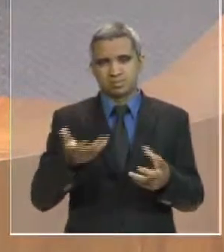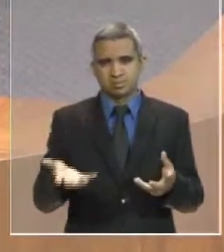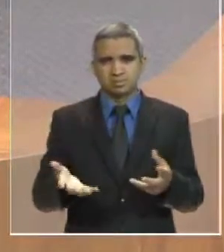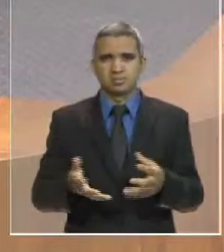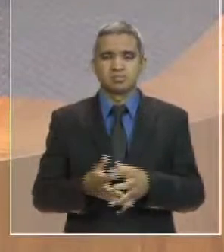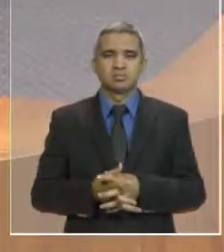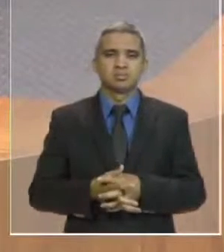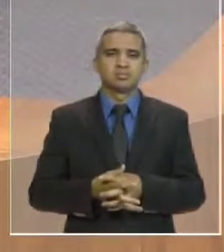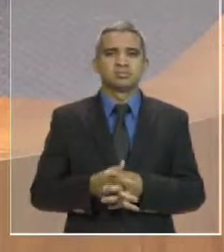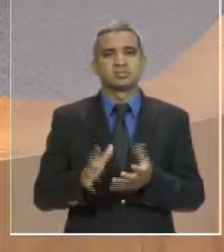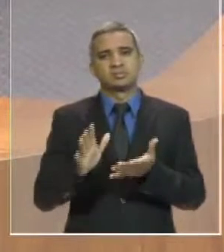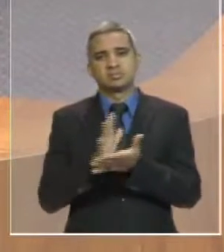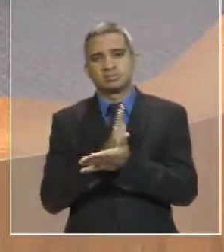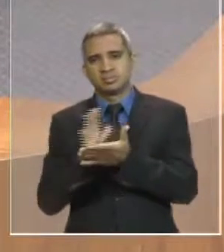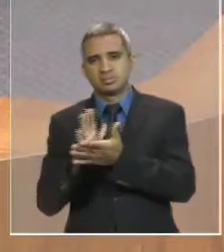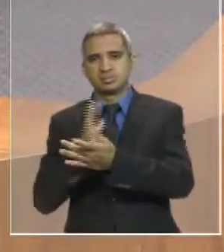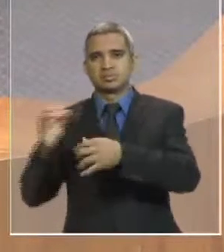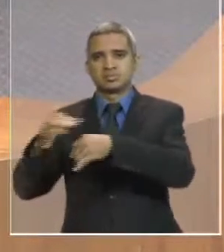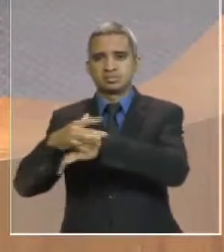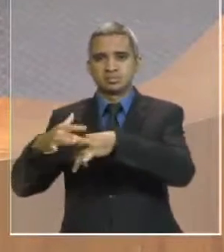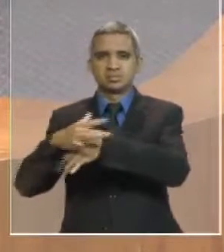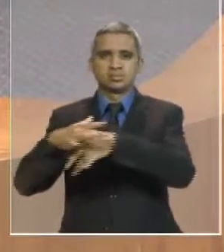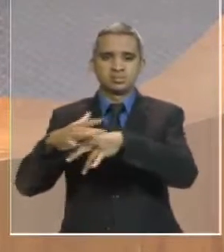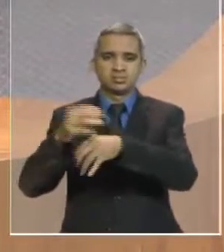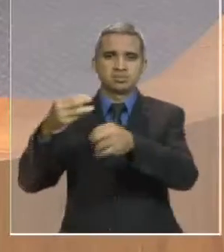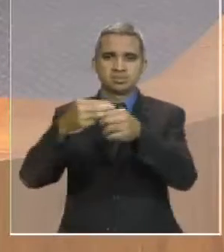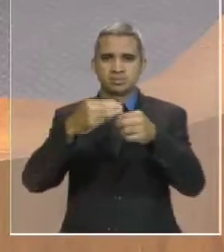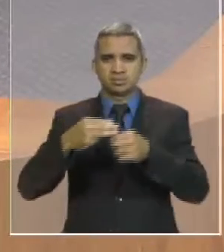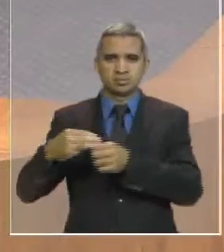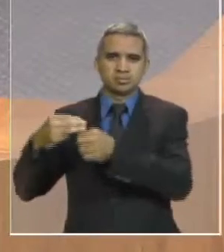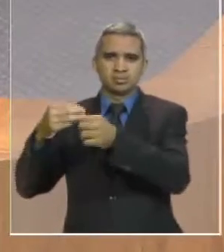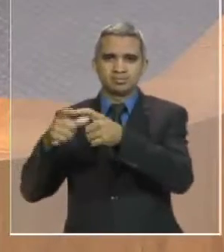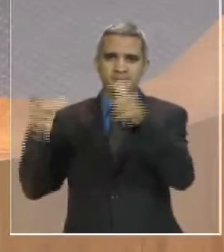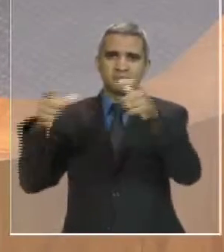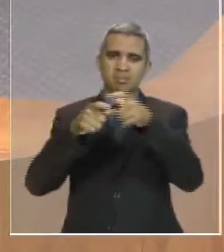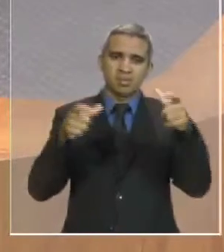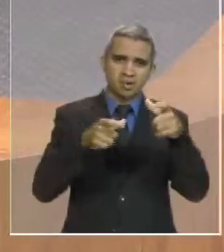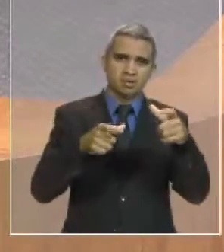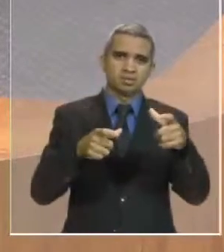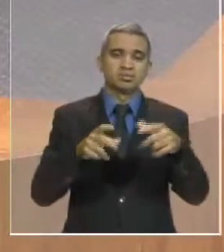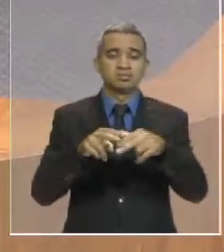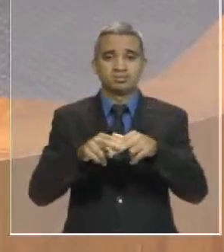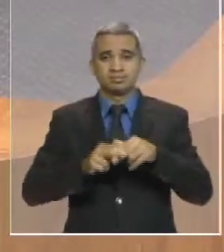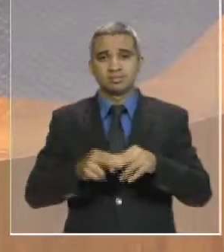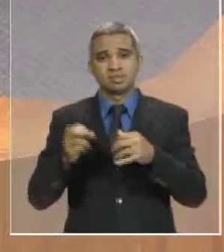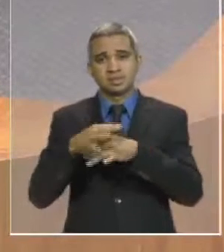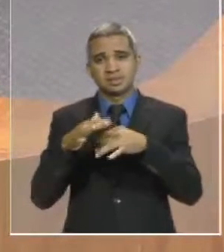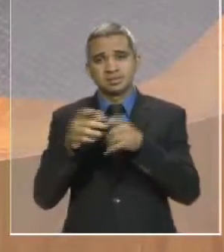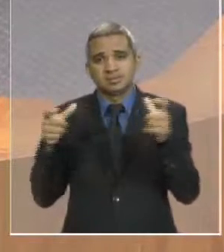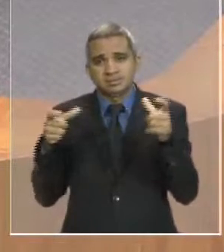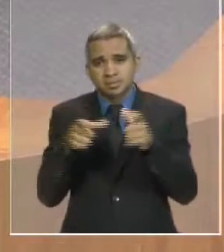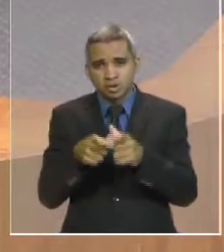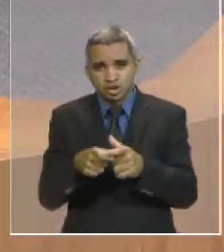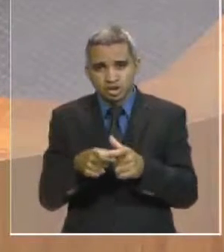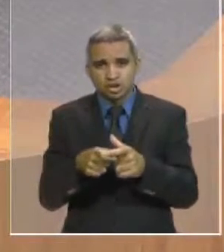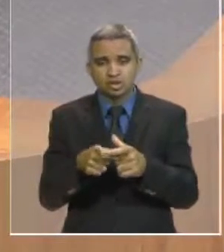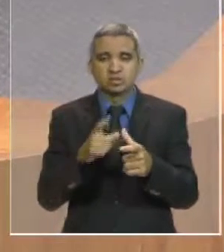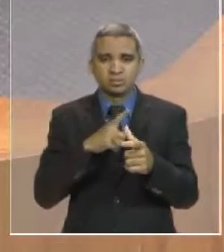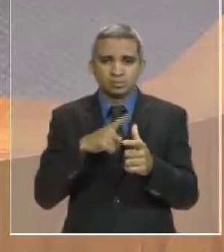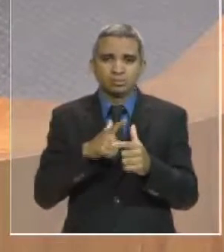tendo em vista alguns municípios de grande porte, mas uma cidade pequena, e os problemas muitos. O que nos